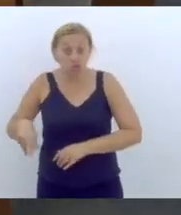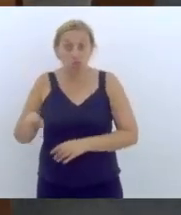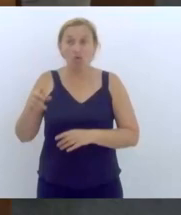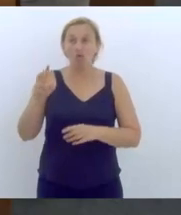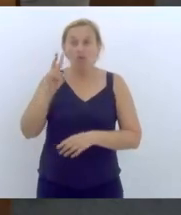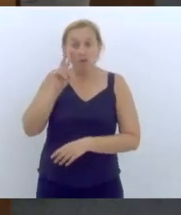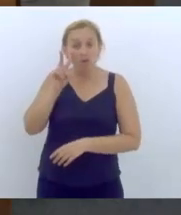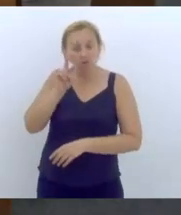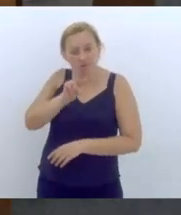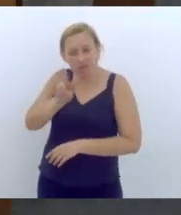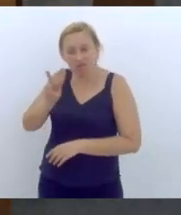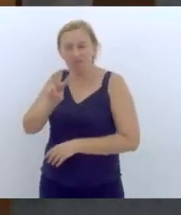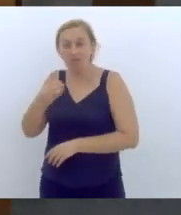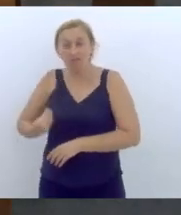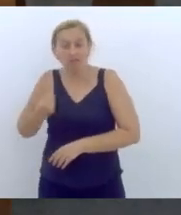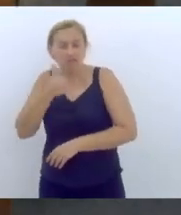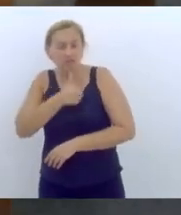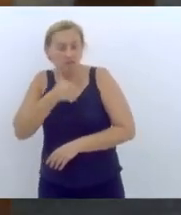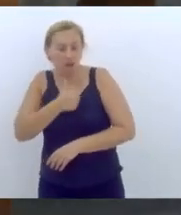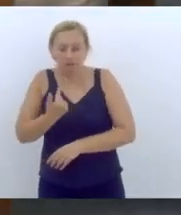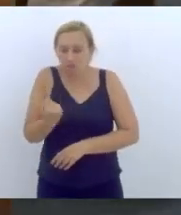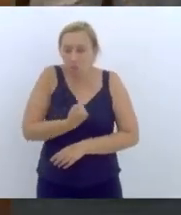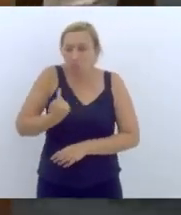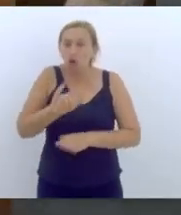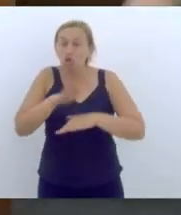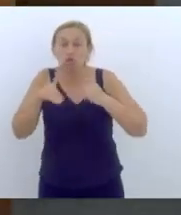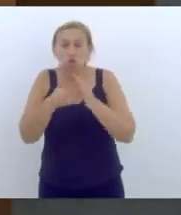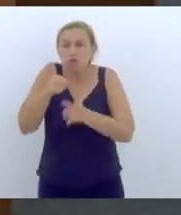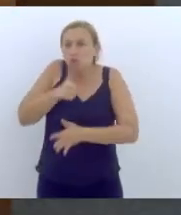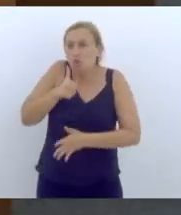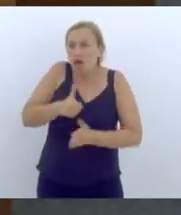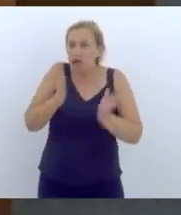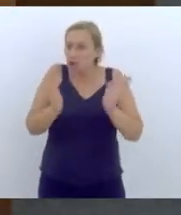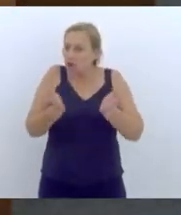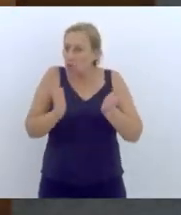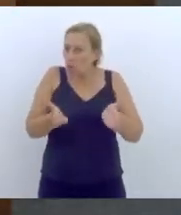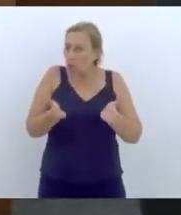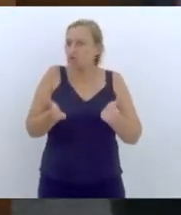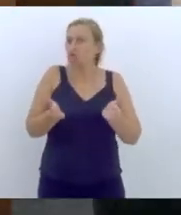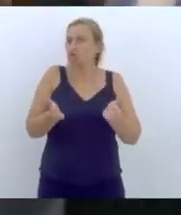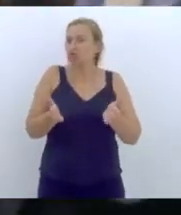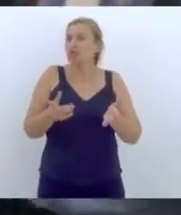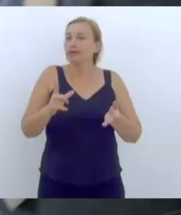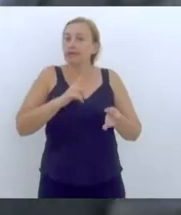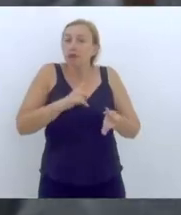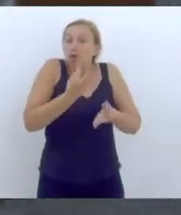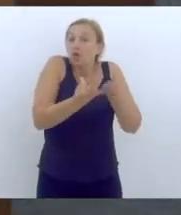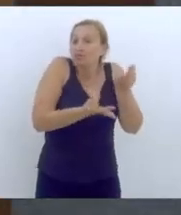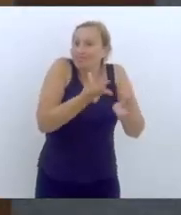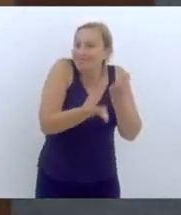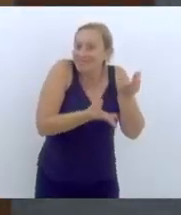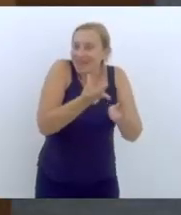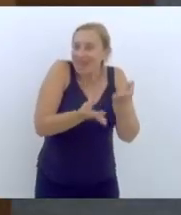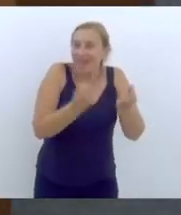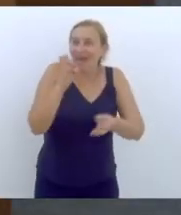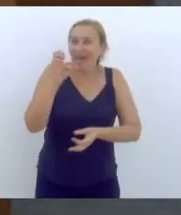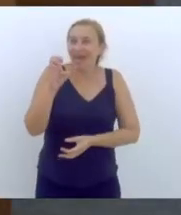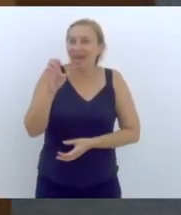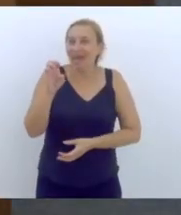das nossas mulheres, sabemos que todas as mulheres que hoje passam pelo tratamento de